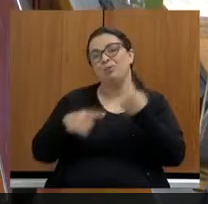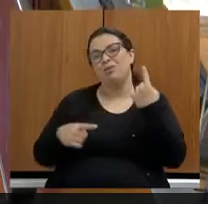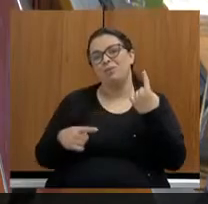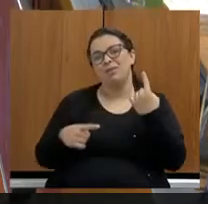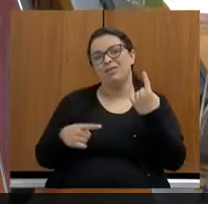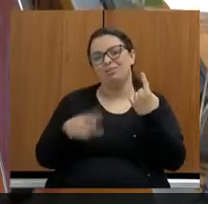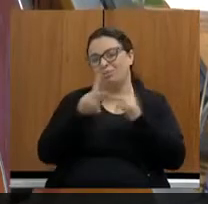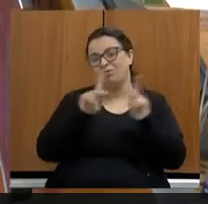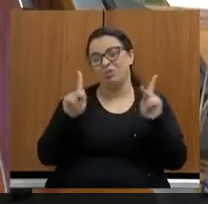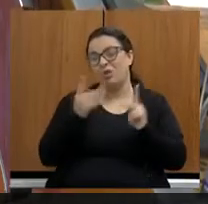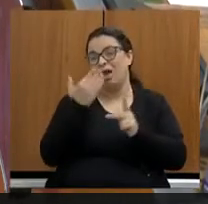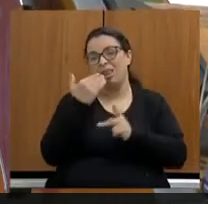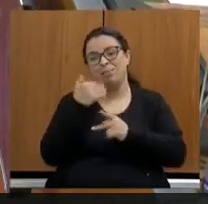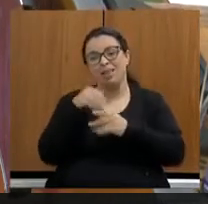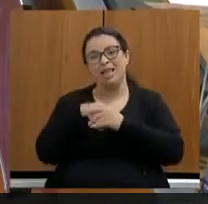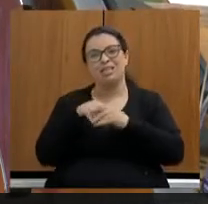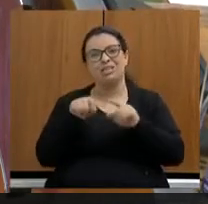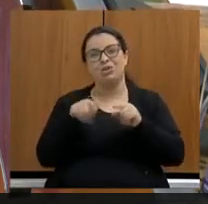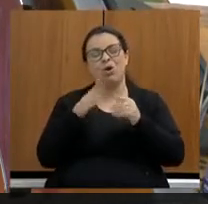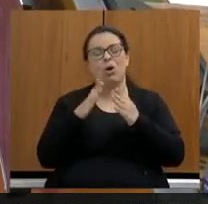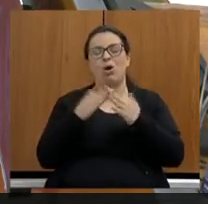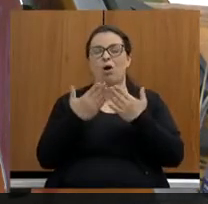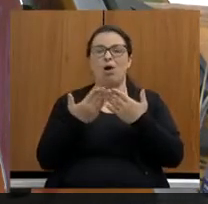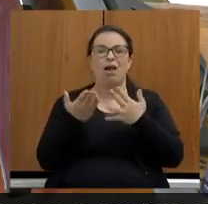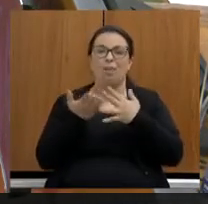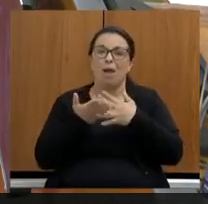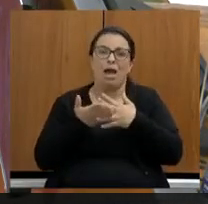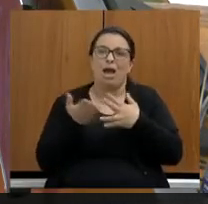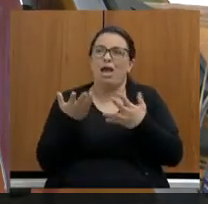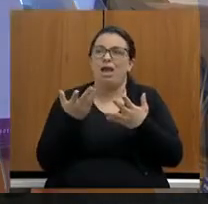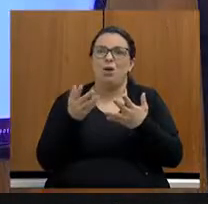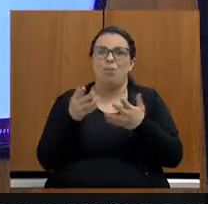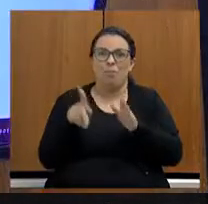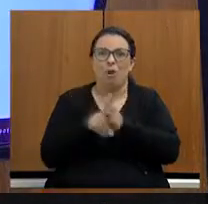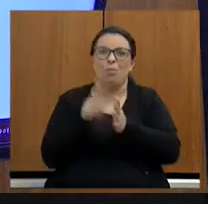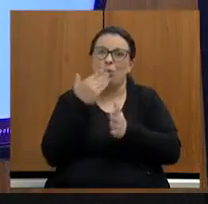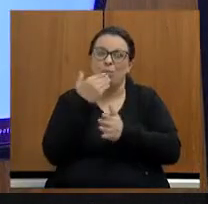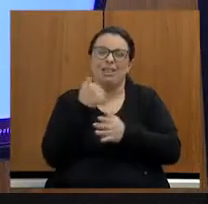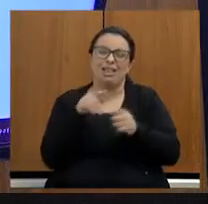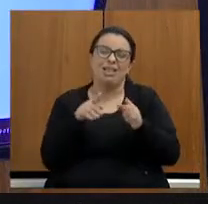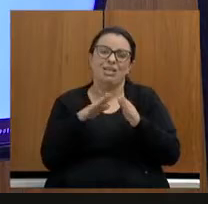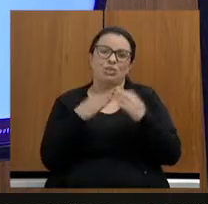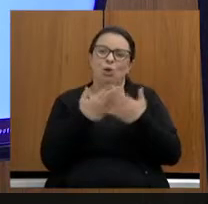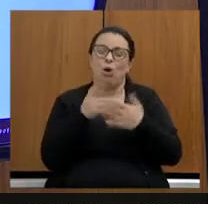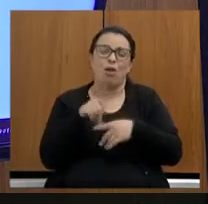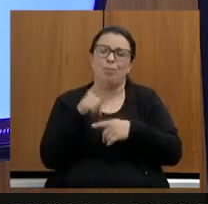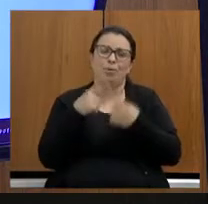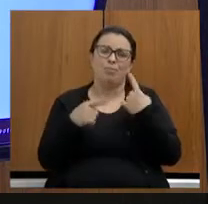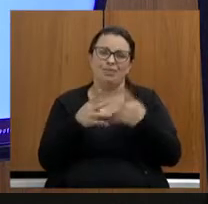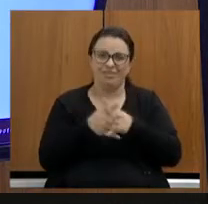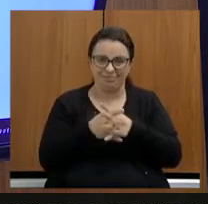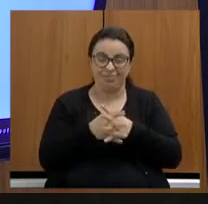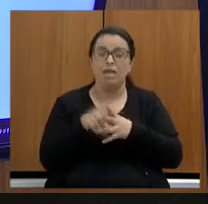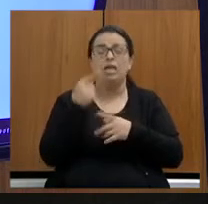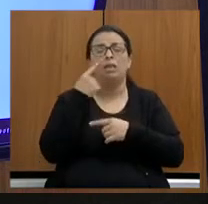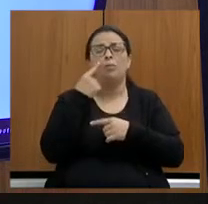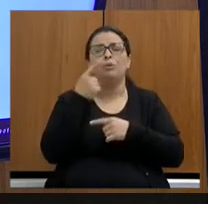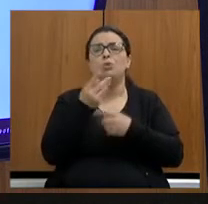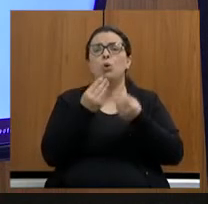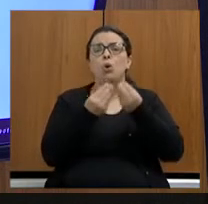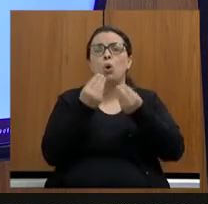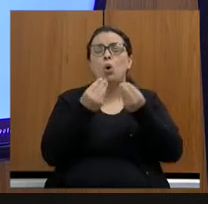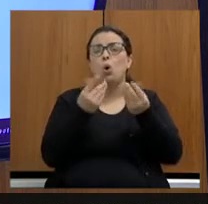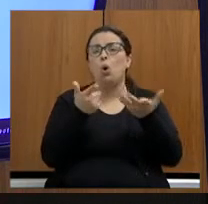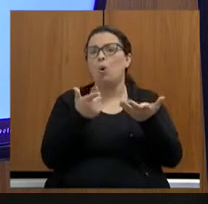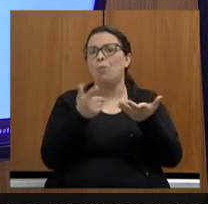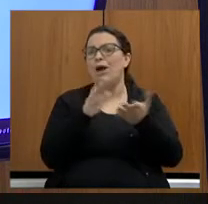comer na escola então percebam ele como que não o apagão que foi 2019 na educação de tempo integral